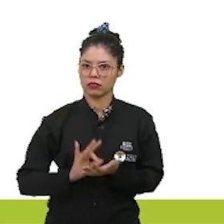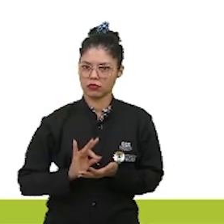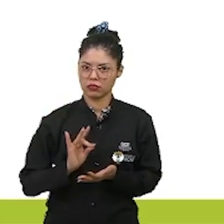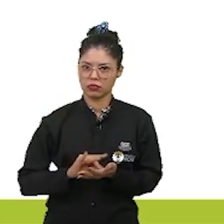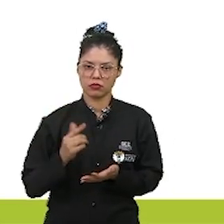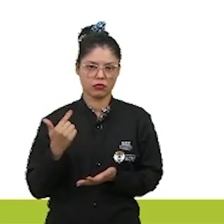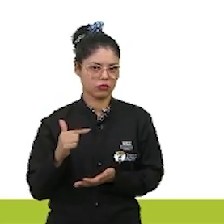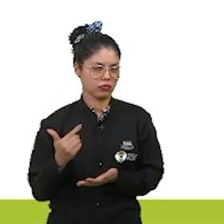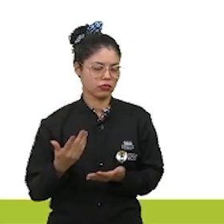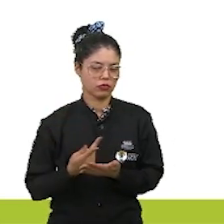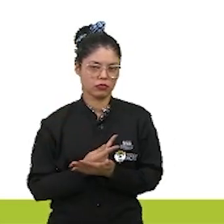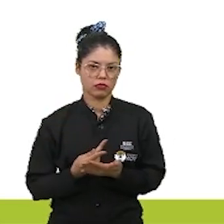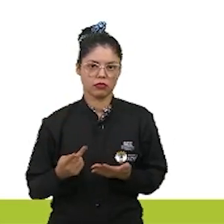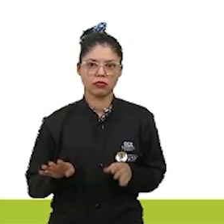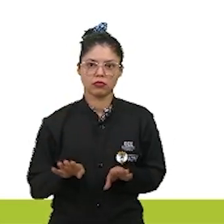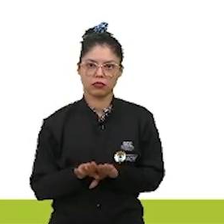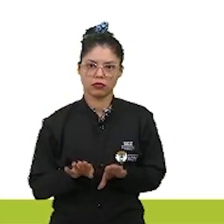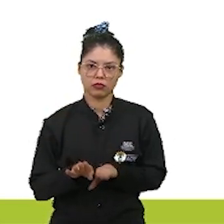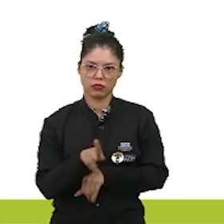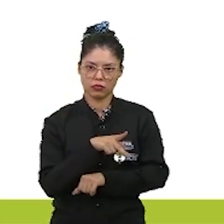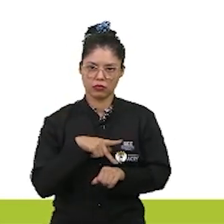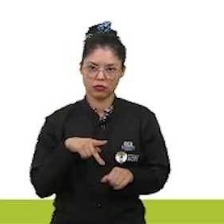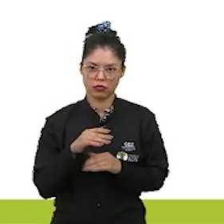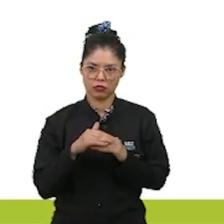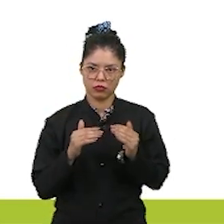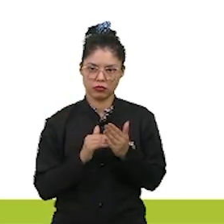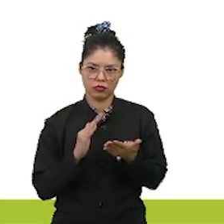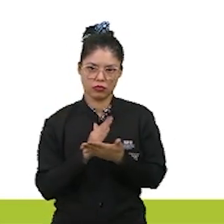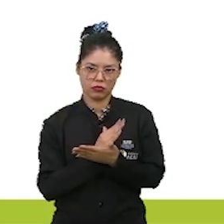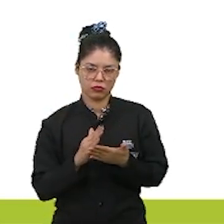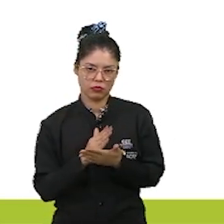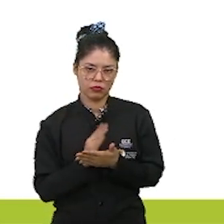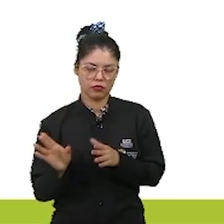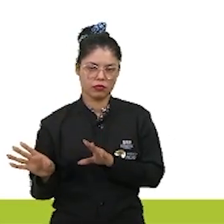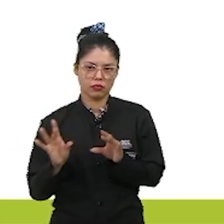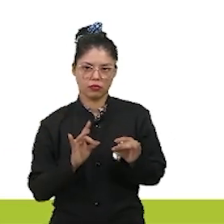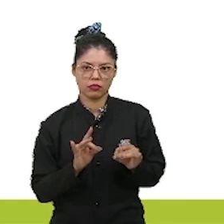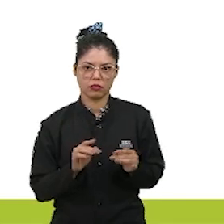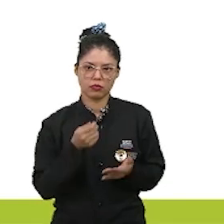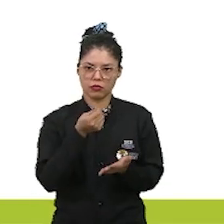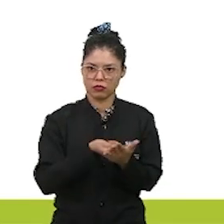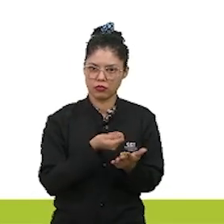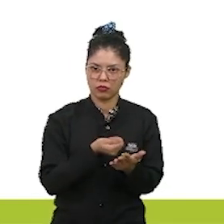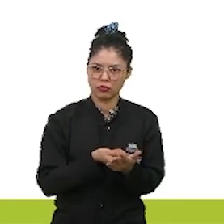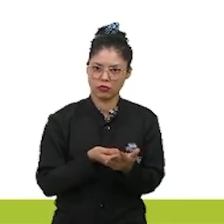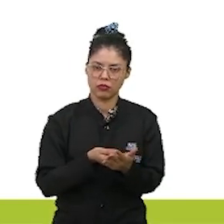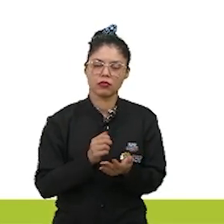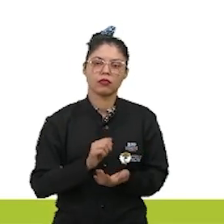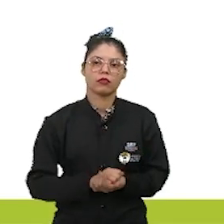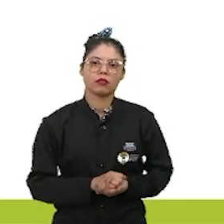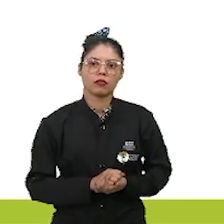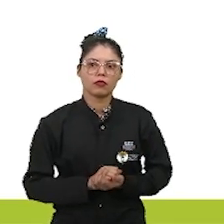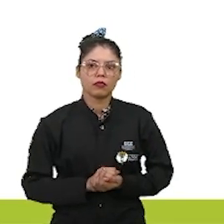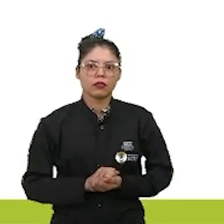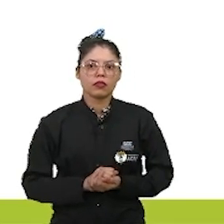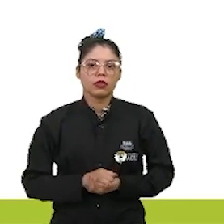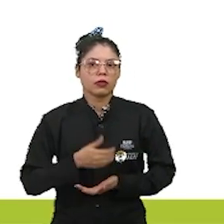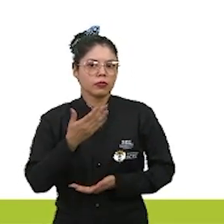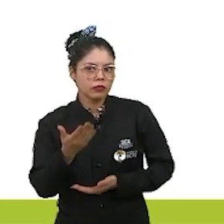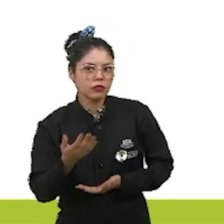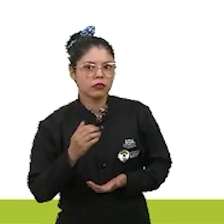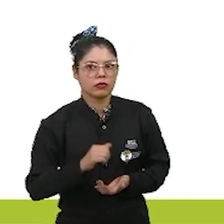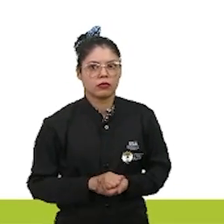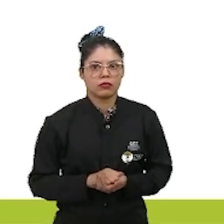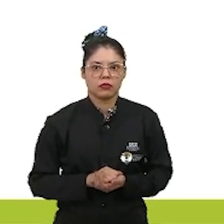os países, e não só em alguns através de medidas unilaterais. Para ela,